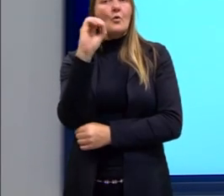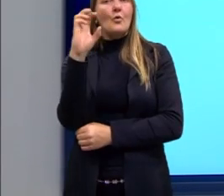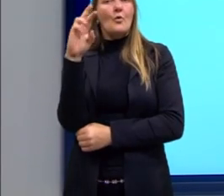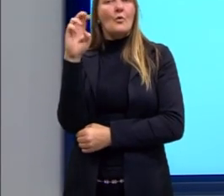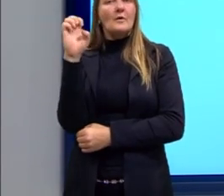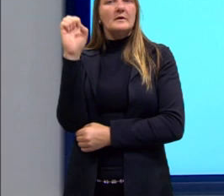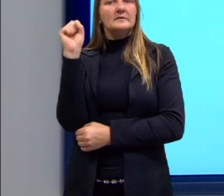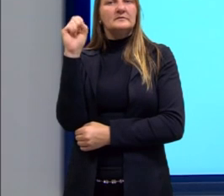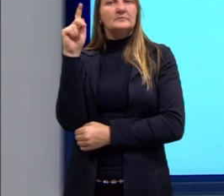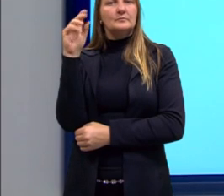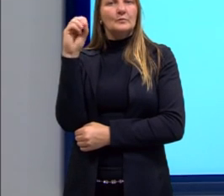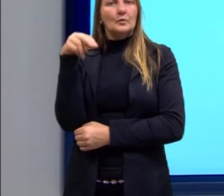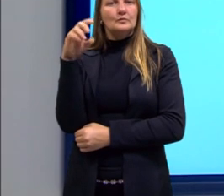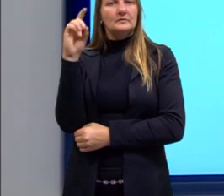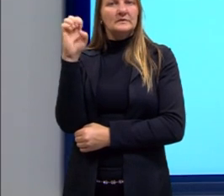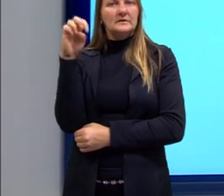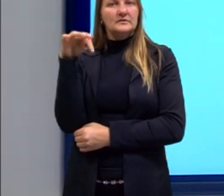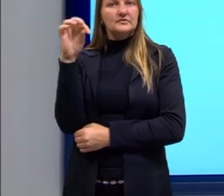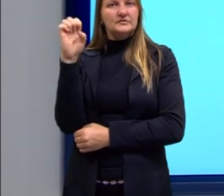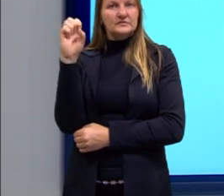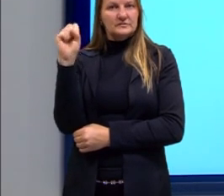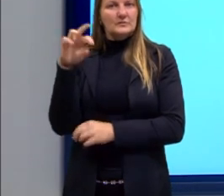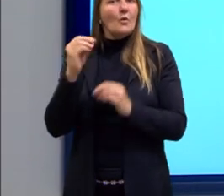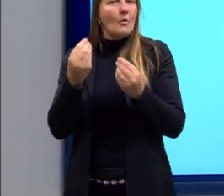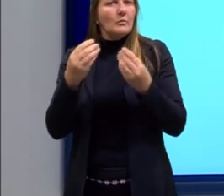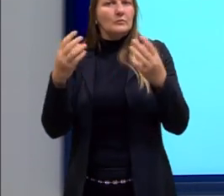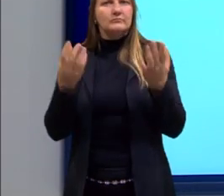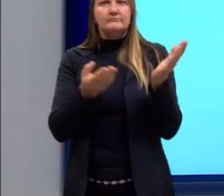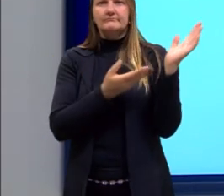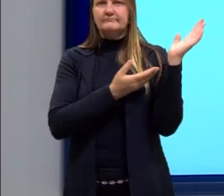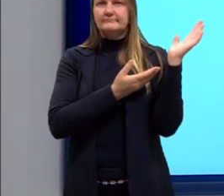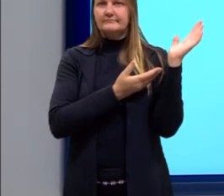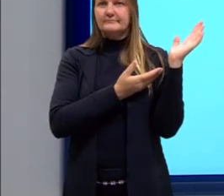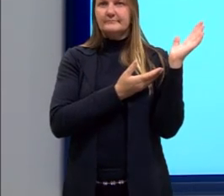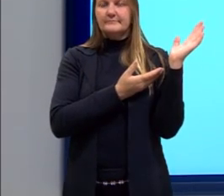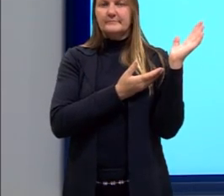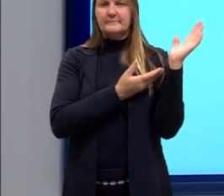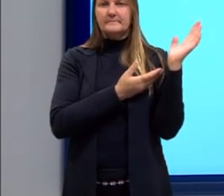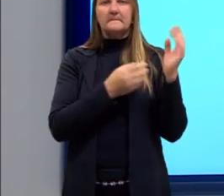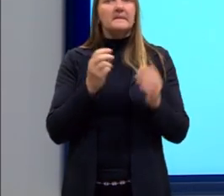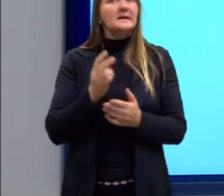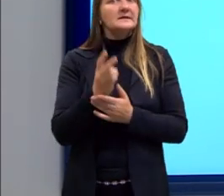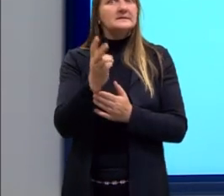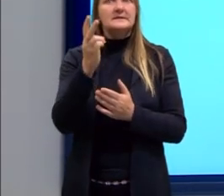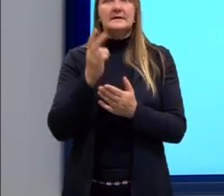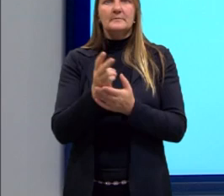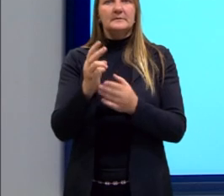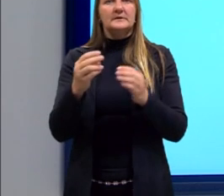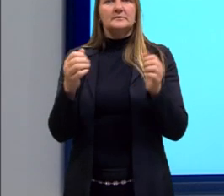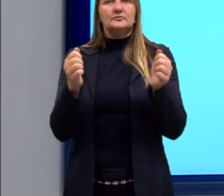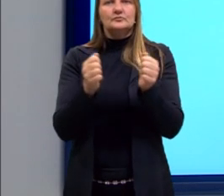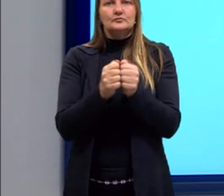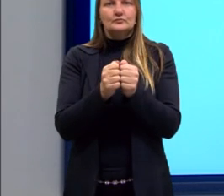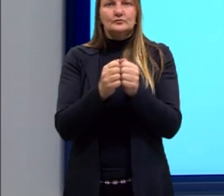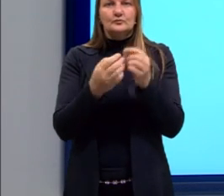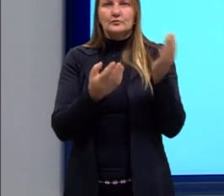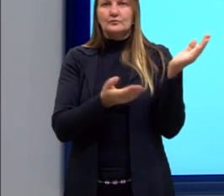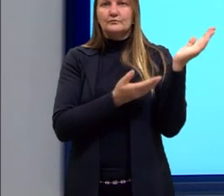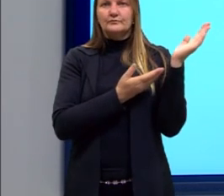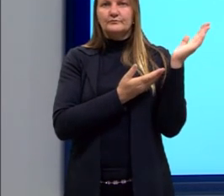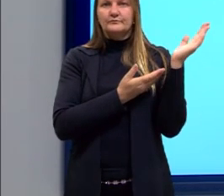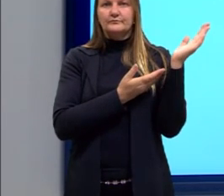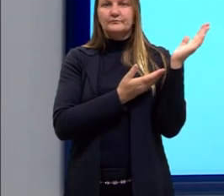tá E vamos mostrar que eles são sempre congruentes o que que seria ângulo